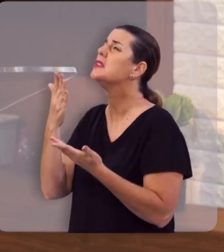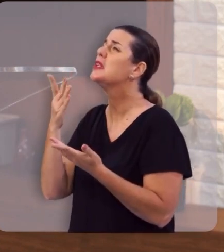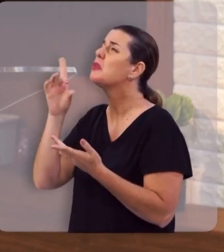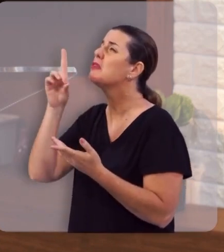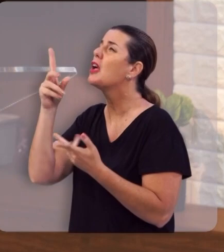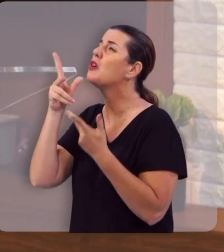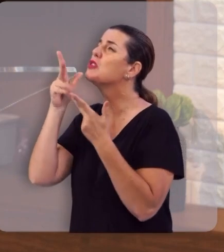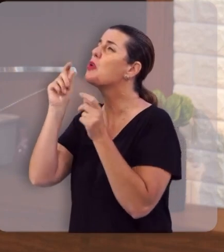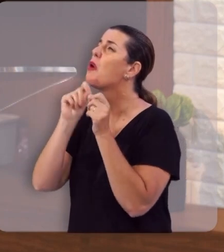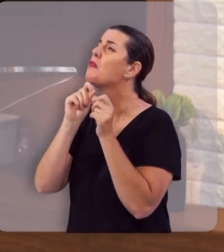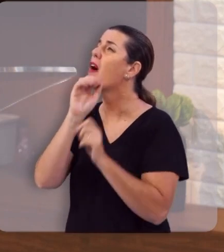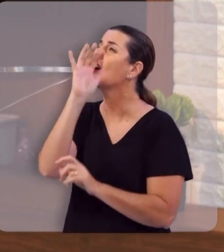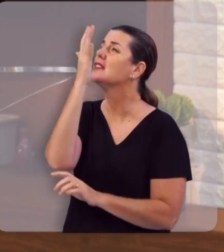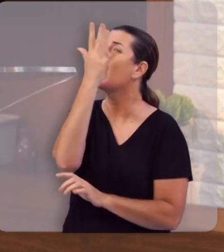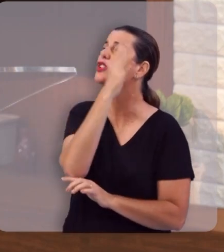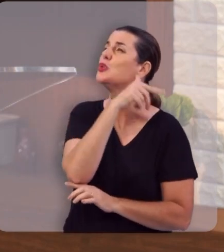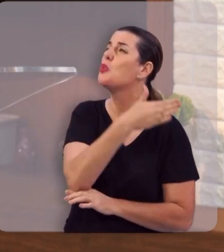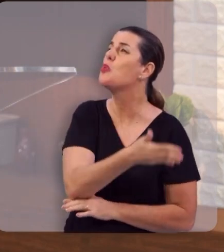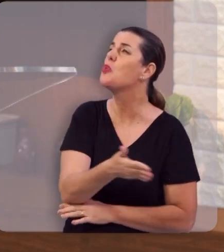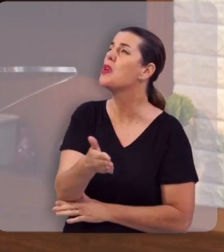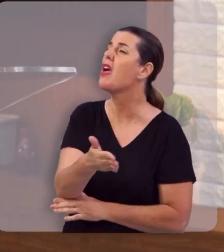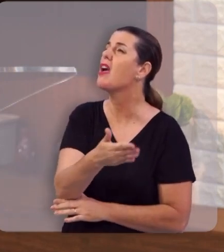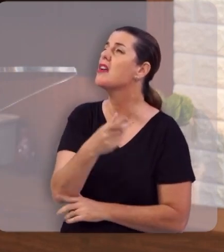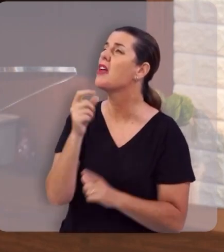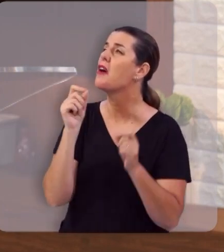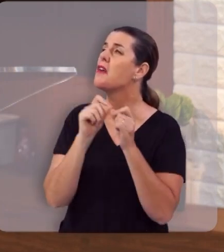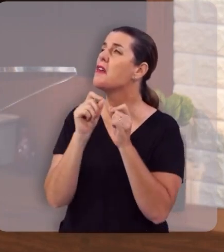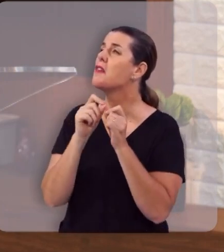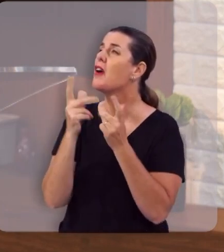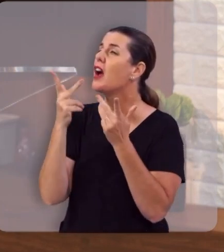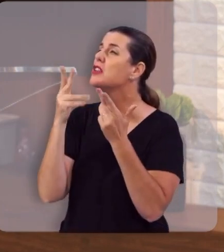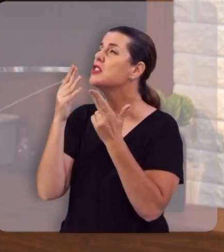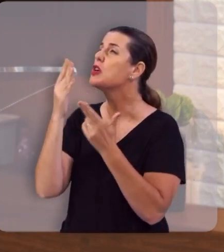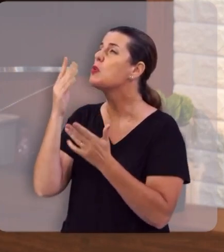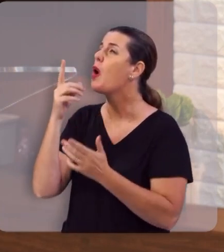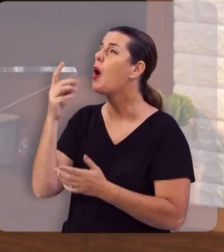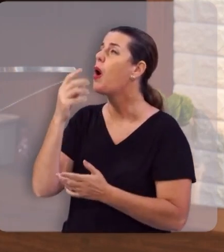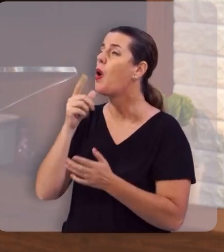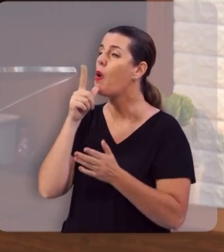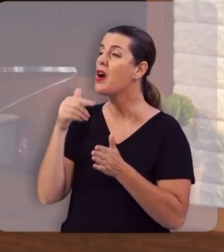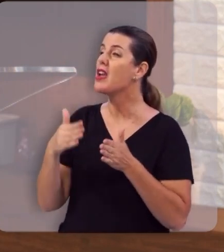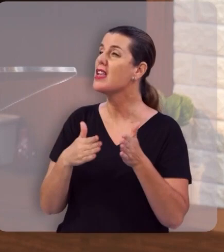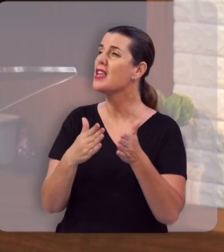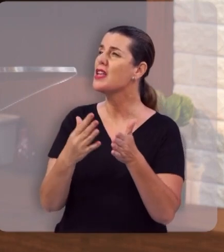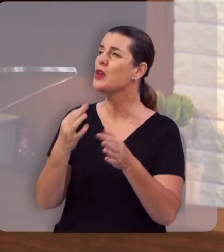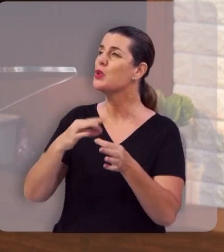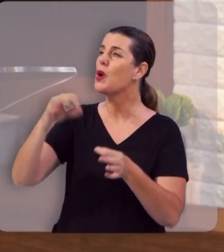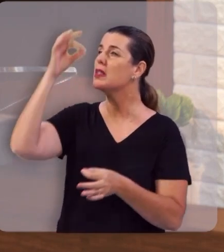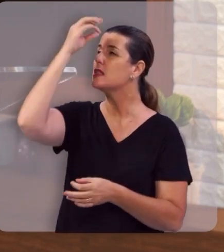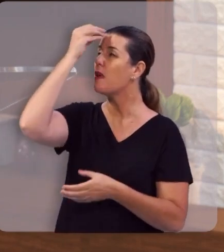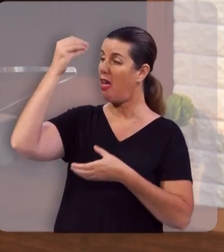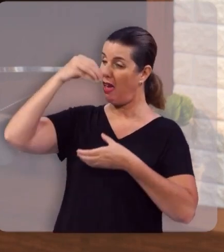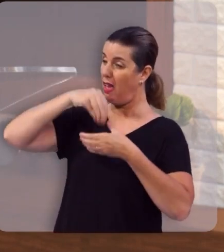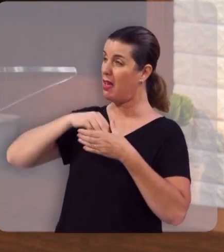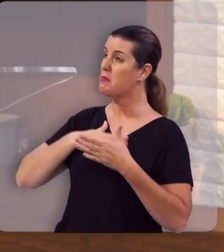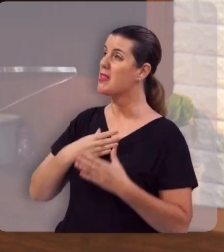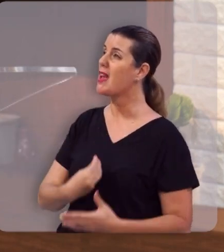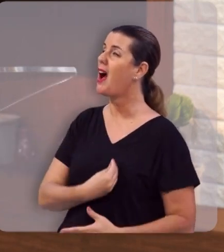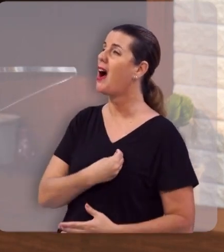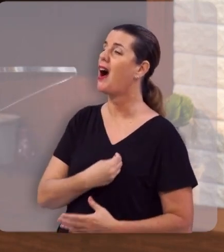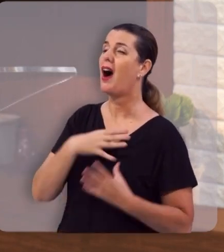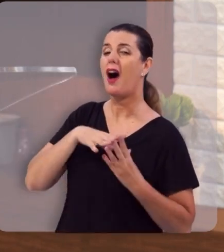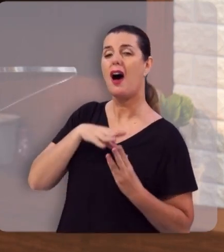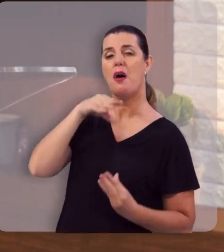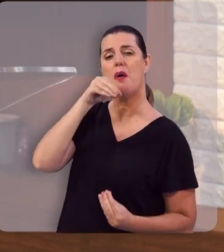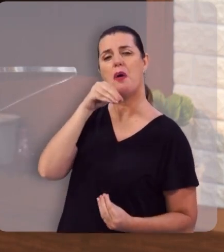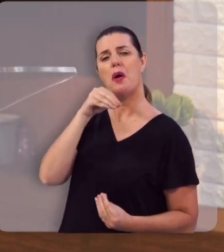este milagre na natureza, faz com que os rios do Espírito entrem nas areias escaldantes da minha alma e